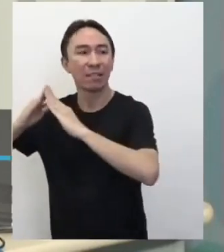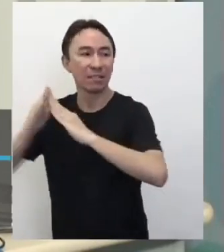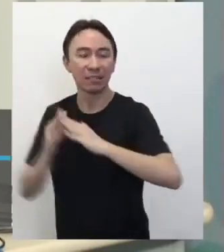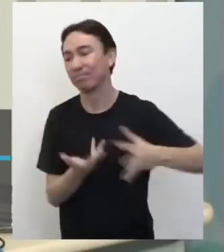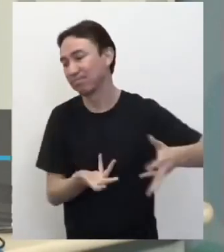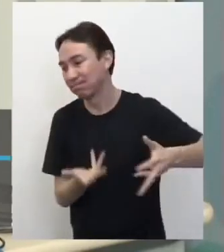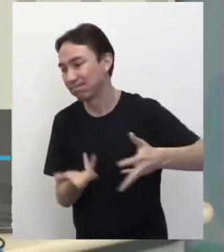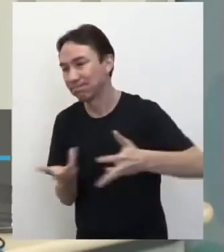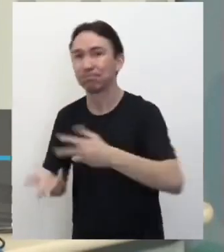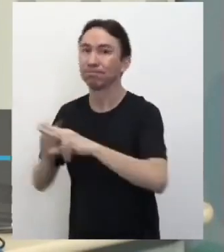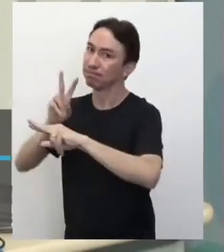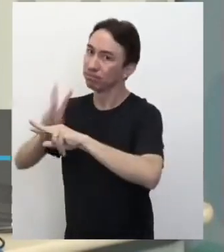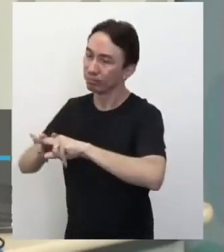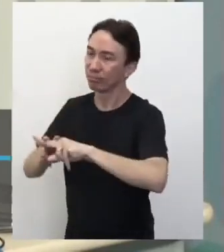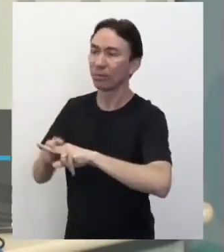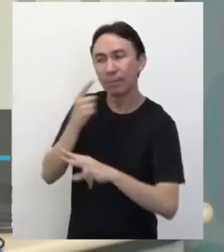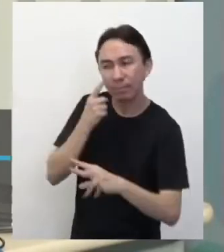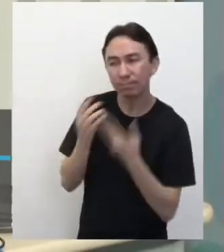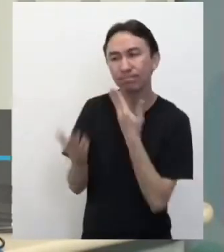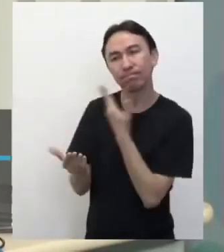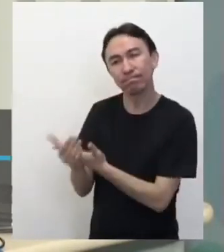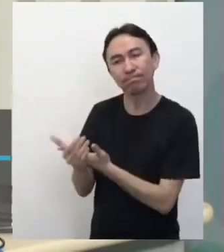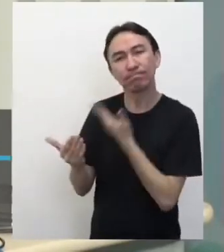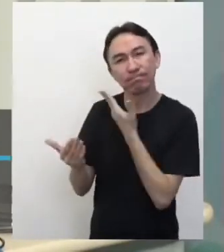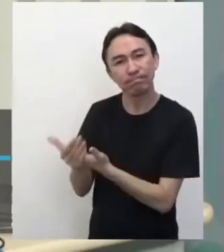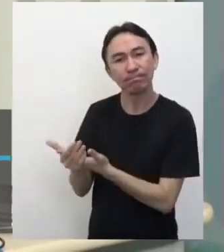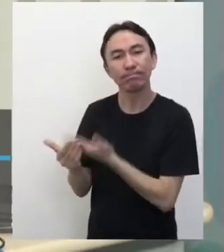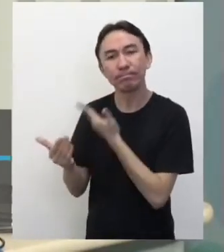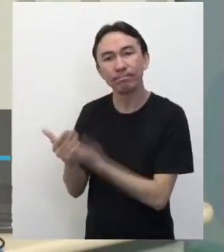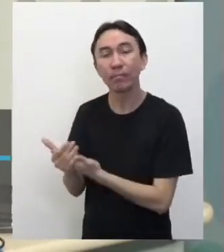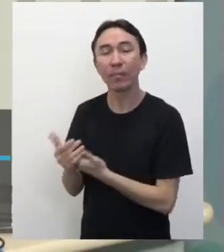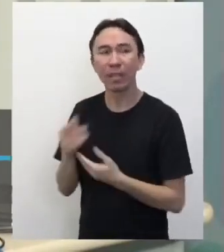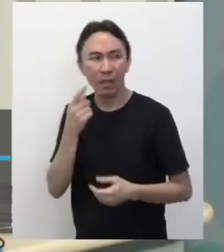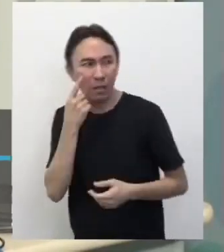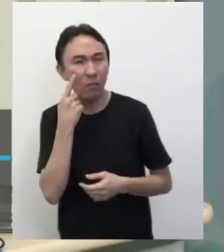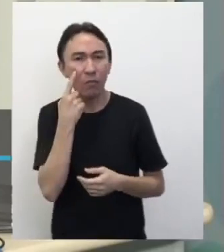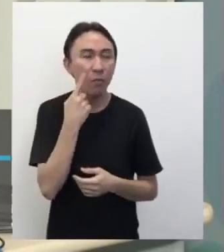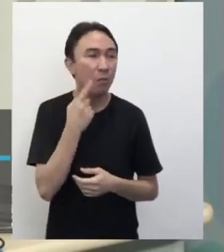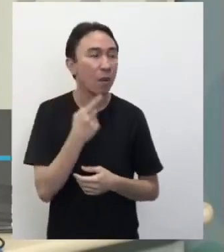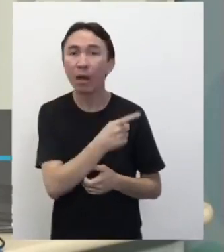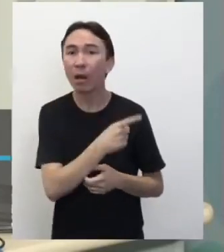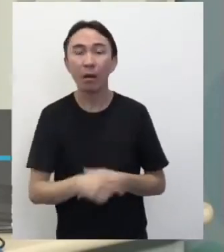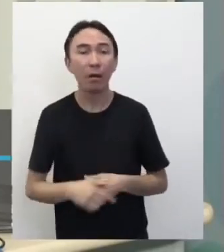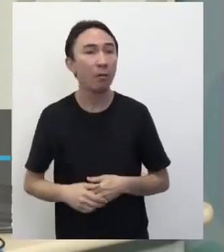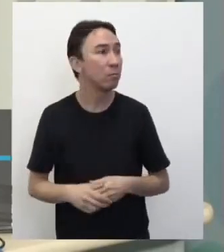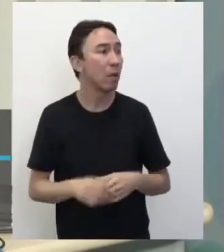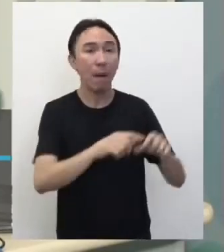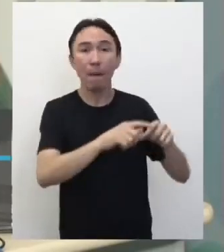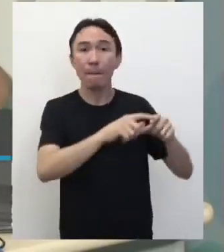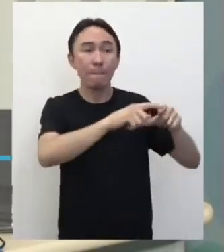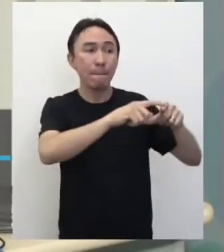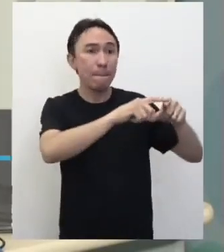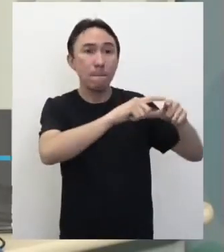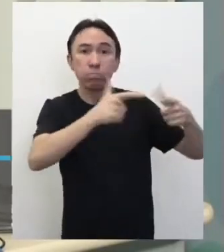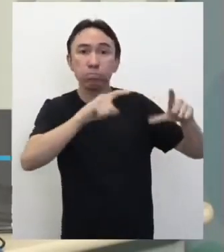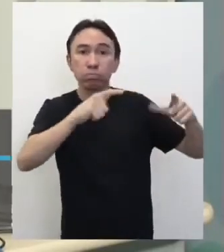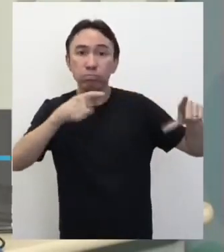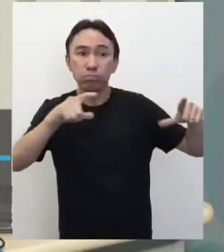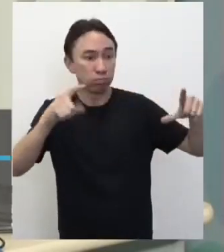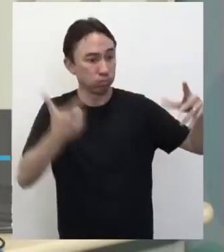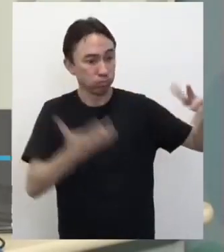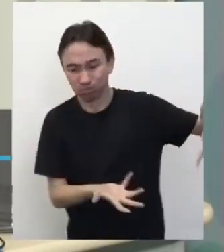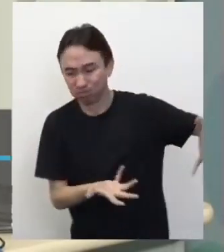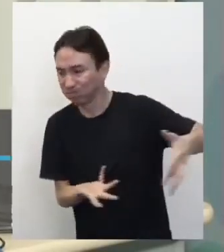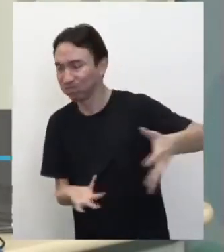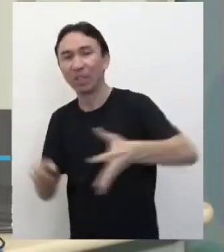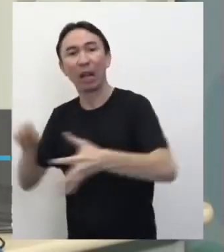E aí quando eles viram, 1/5 da cidade só estava livre. 4/5 da cidade estava lá na Casa Verde. Aí chegou